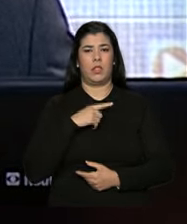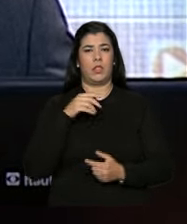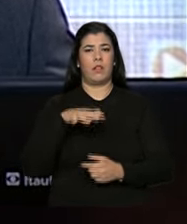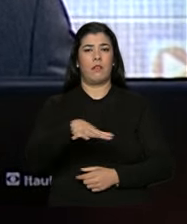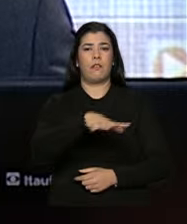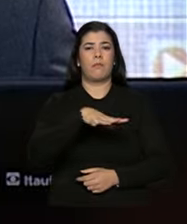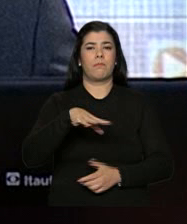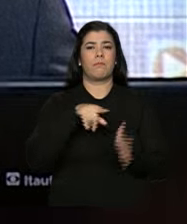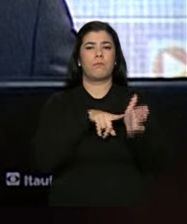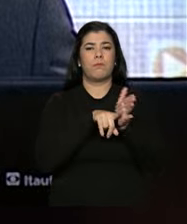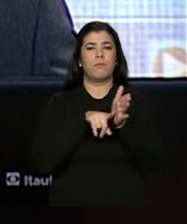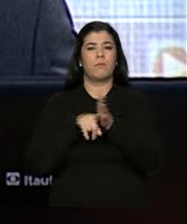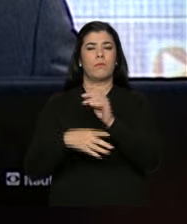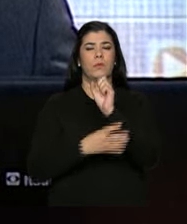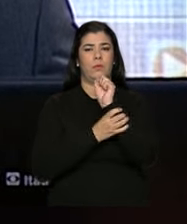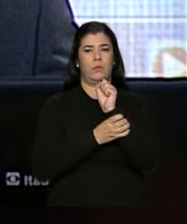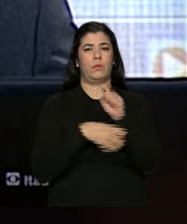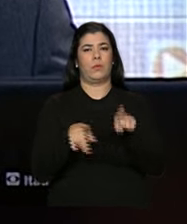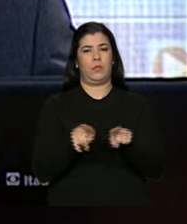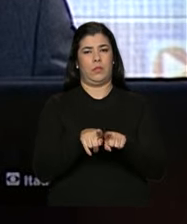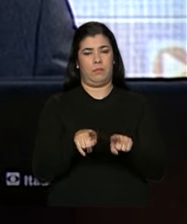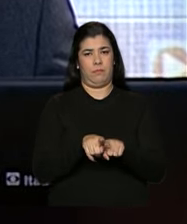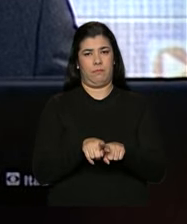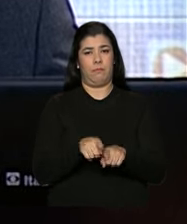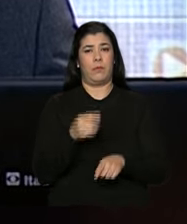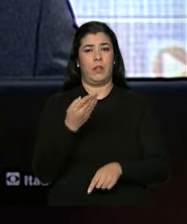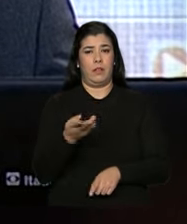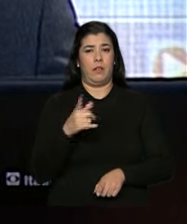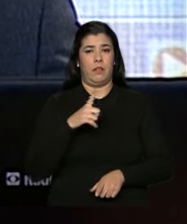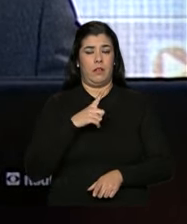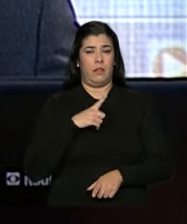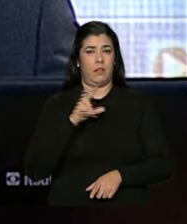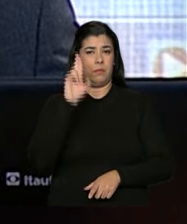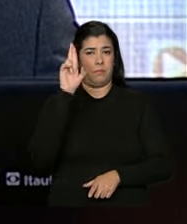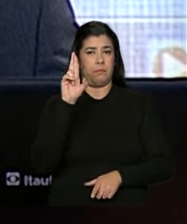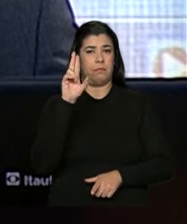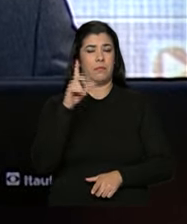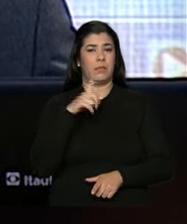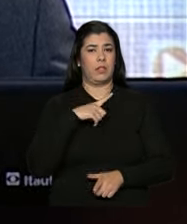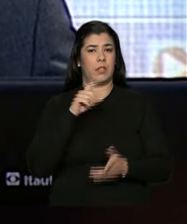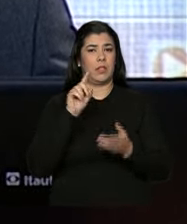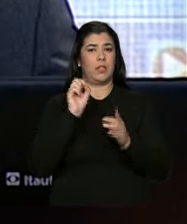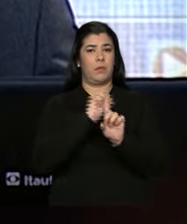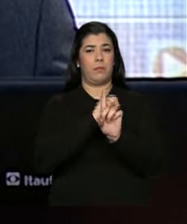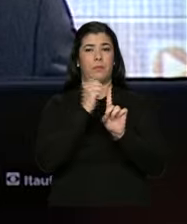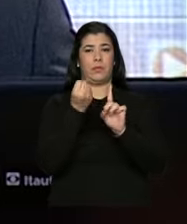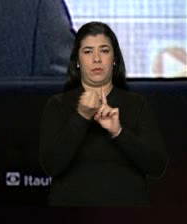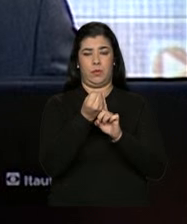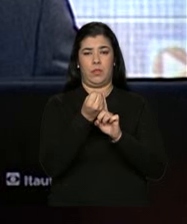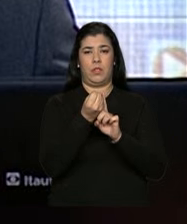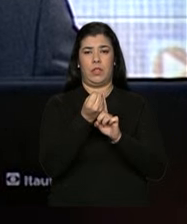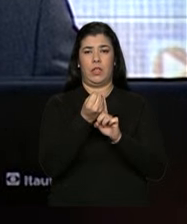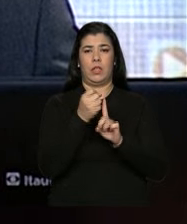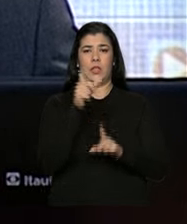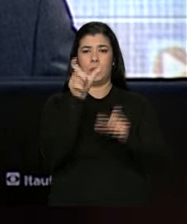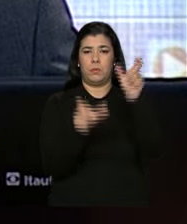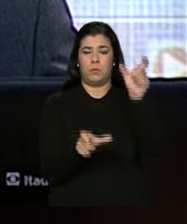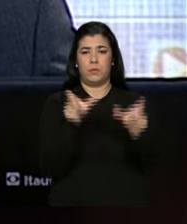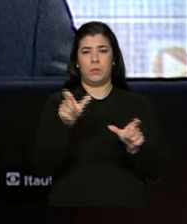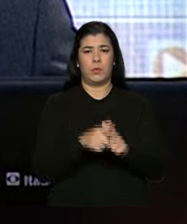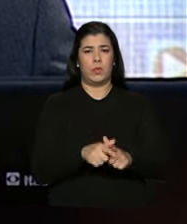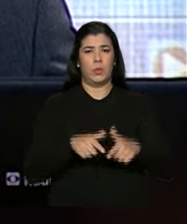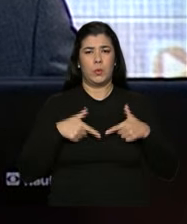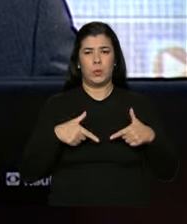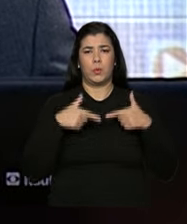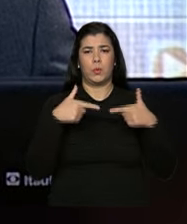pesquisa em segurança pública. É uma referência paraa sociedade civil que luta paraa redução